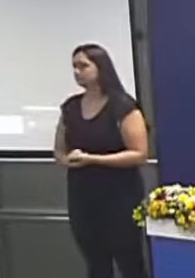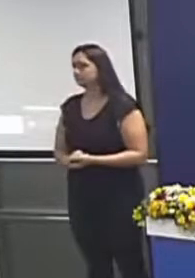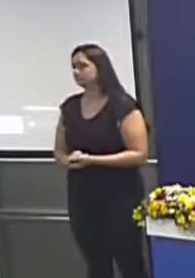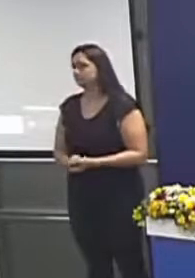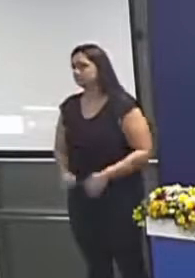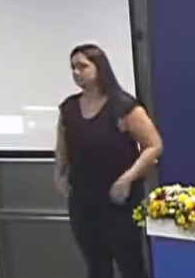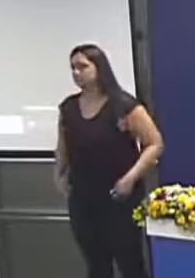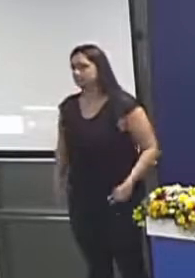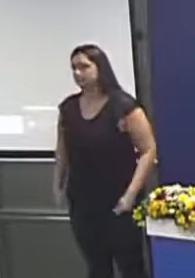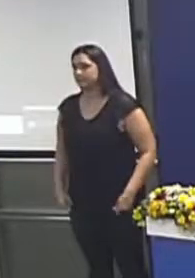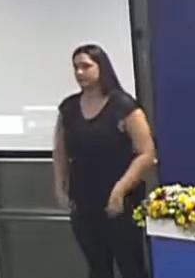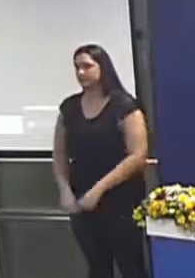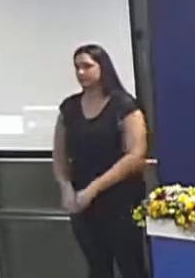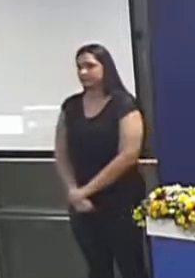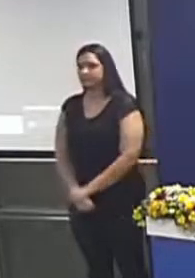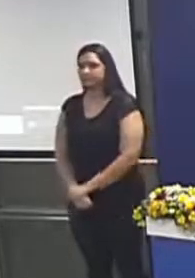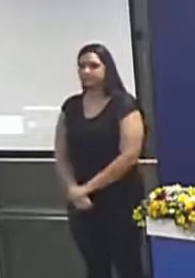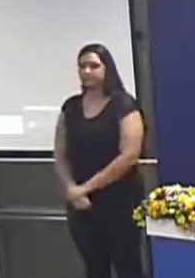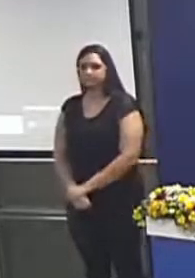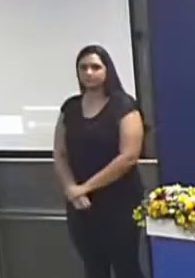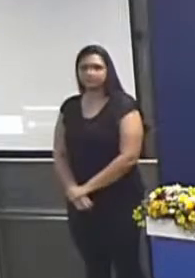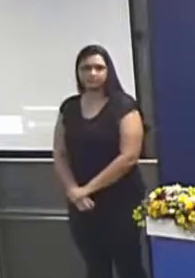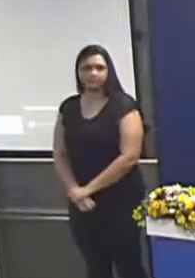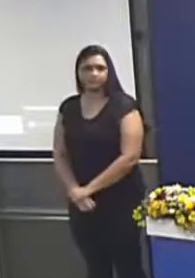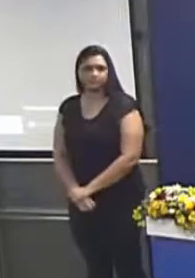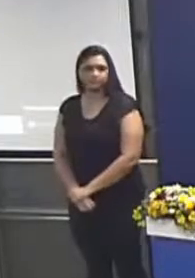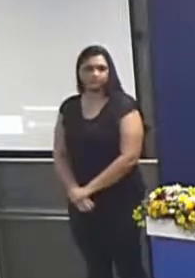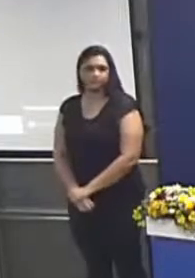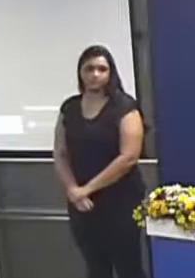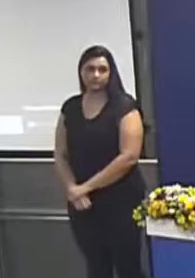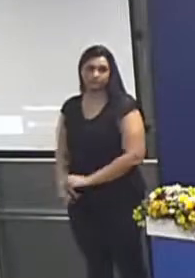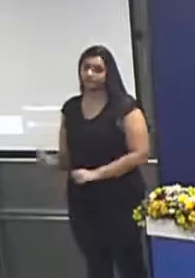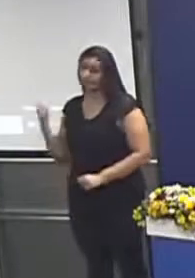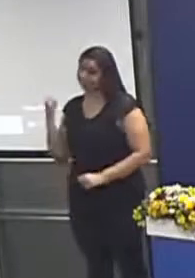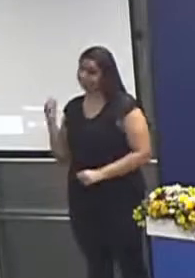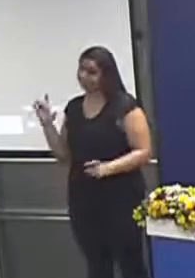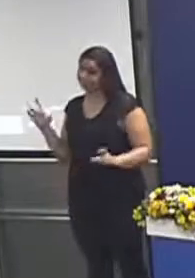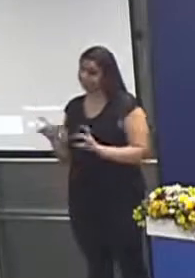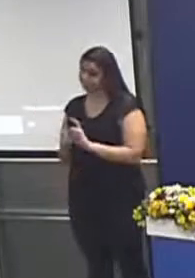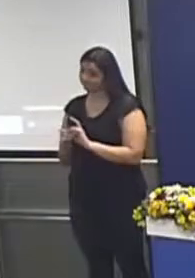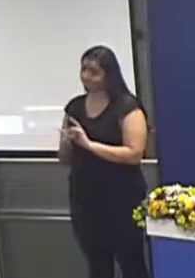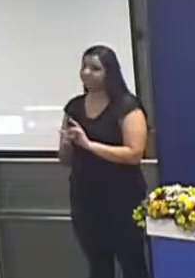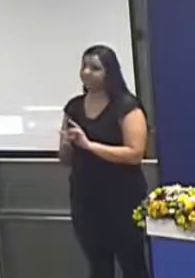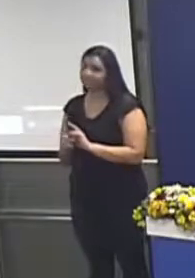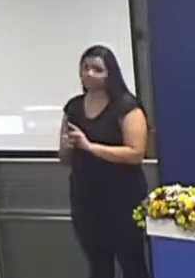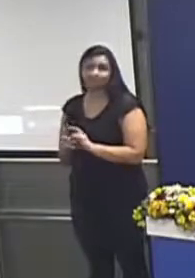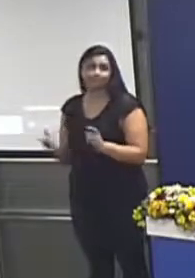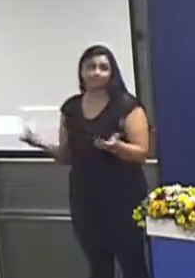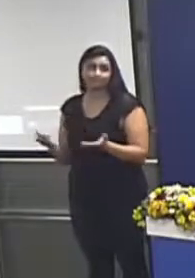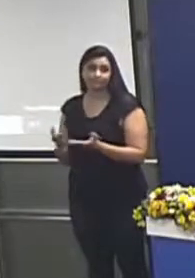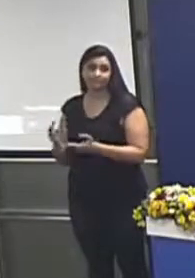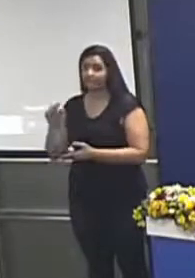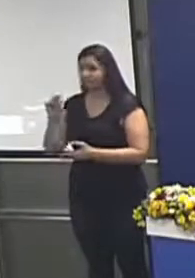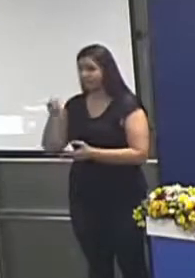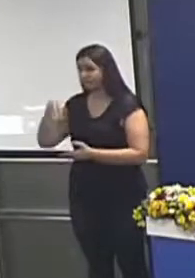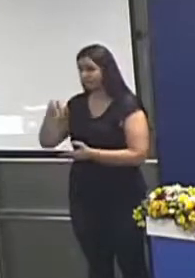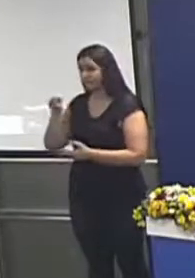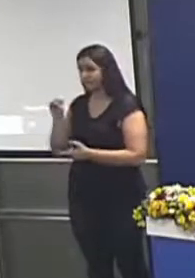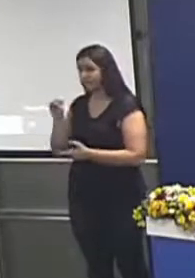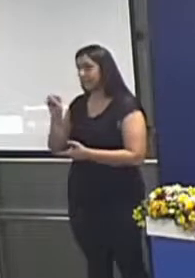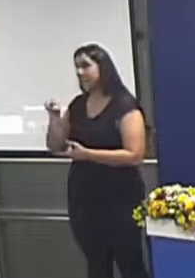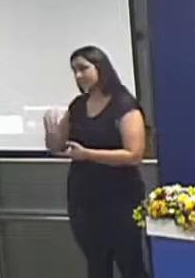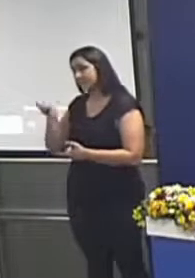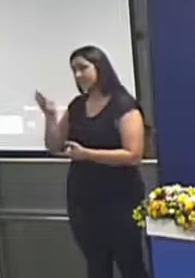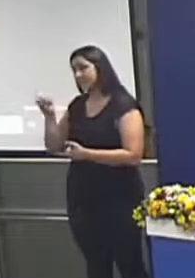na Brasilândia, igual na Leste, igual várias outras comunidades aqui na BC. Essa foi a conjuntura. Ele chegou em alguma quebrada. Agora um pouquinho do MTST. Quem morreu?